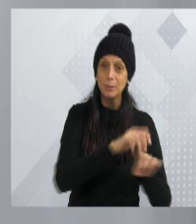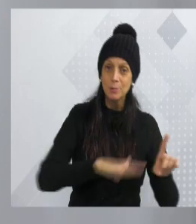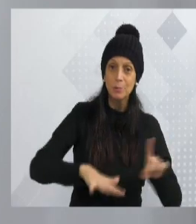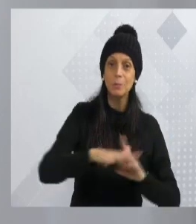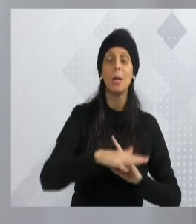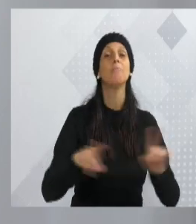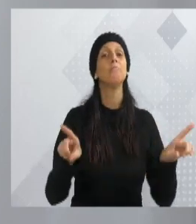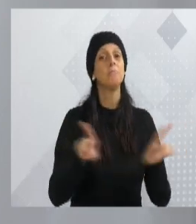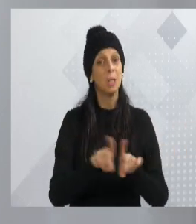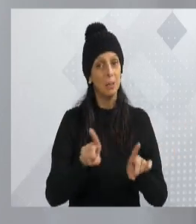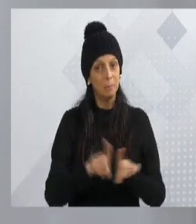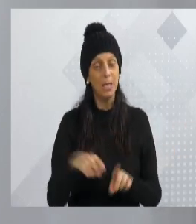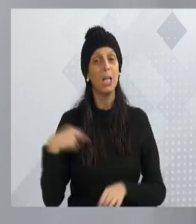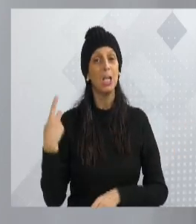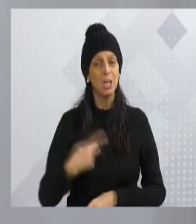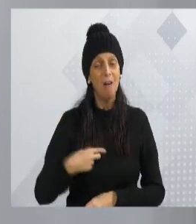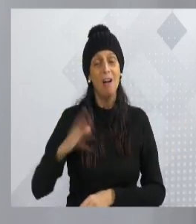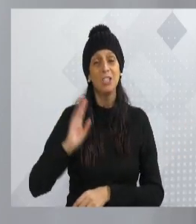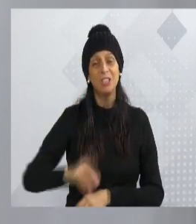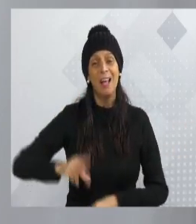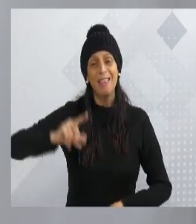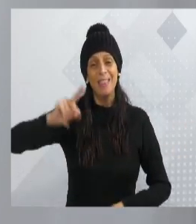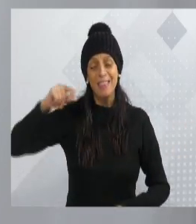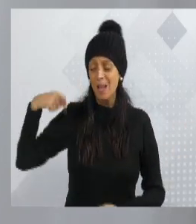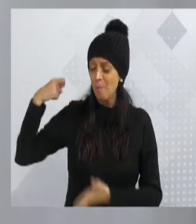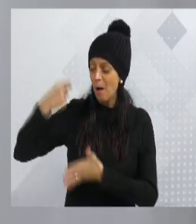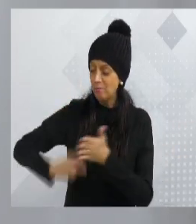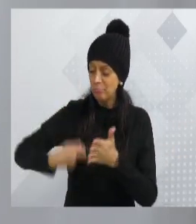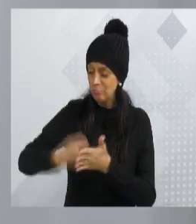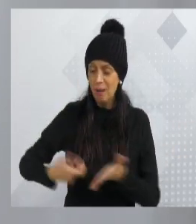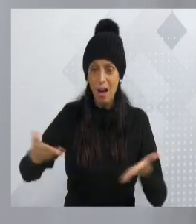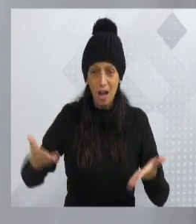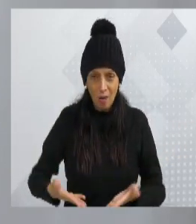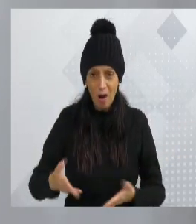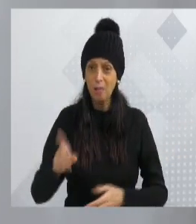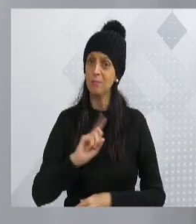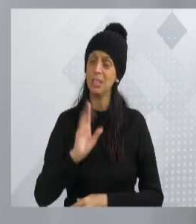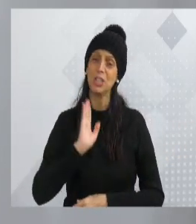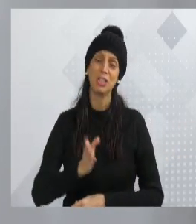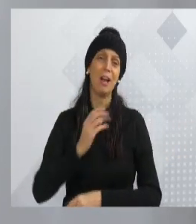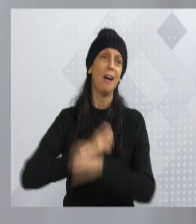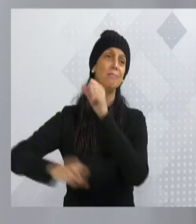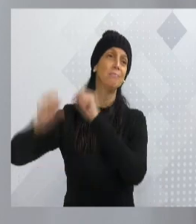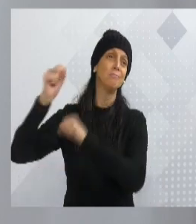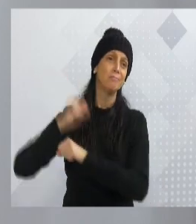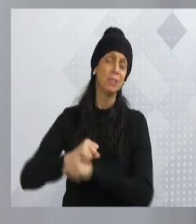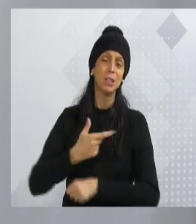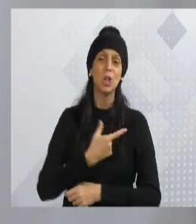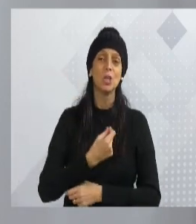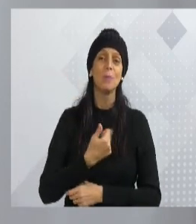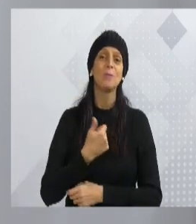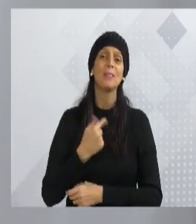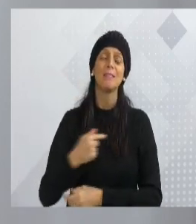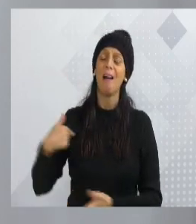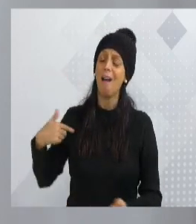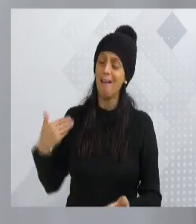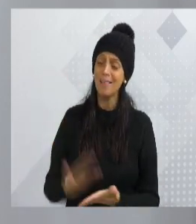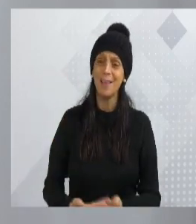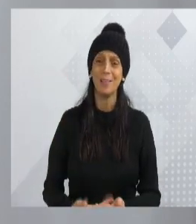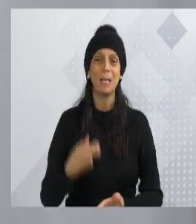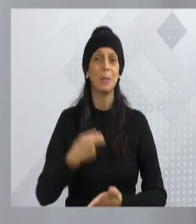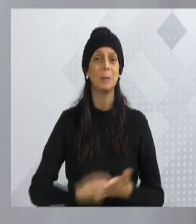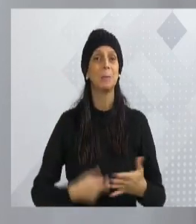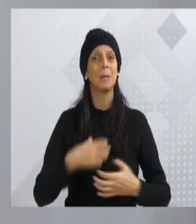vieram de lutas que a gente tem feito há muito tempo que não começaram de agora luta que vem desde 2017 Então eu fico muito feliz